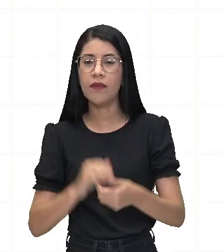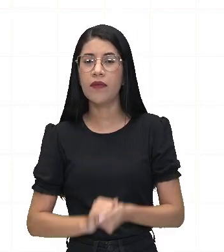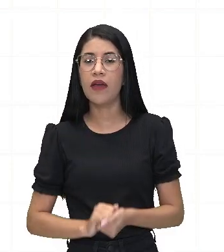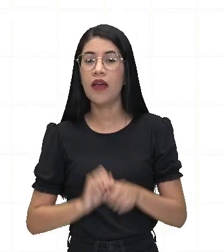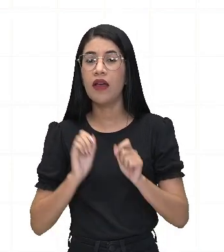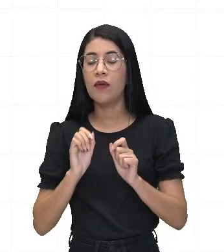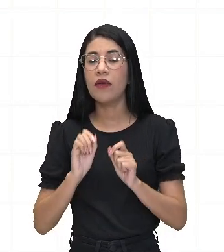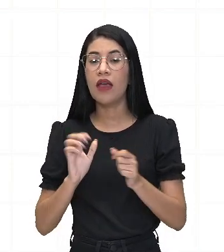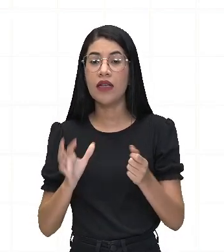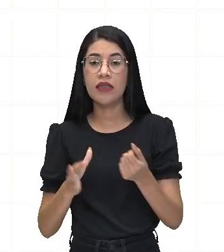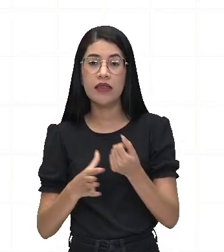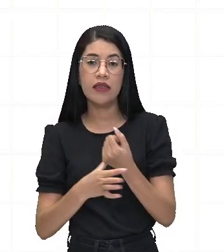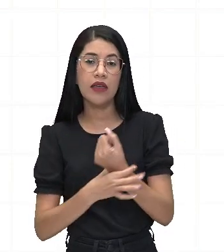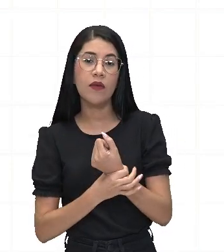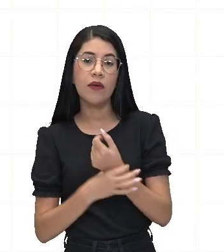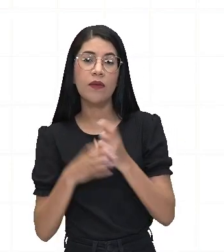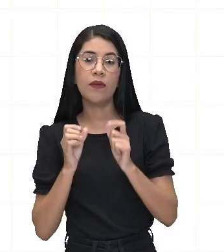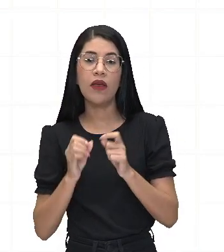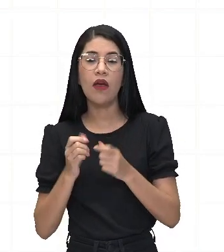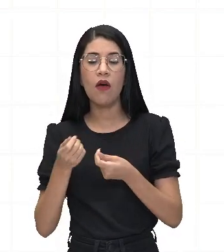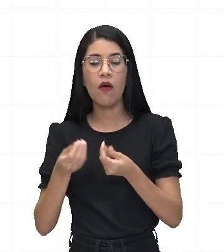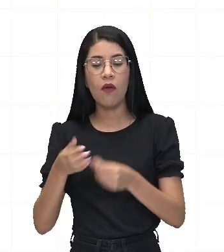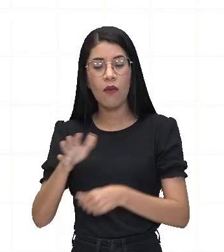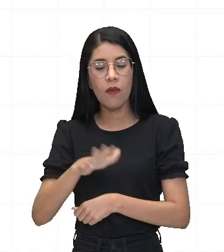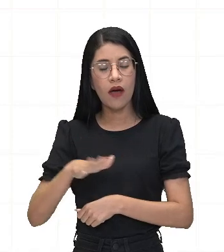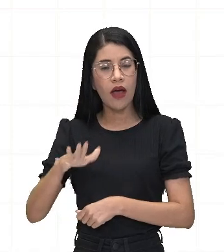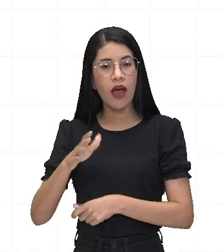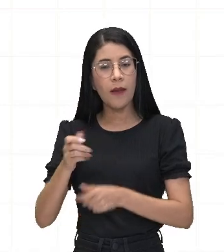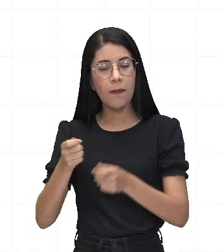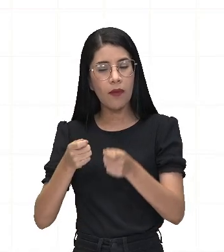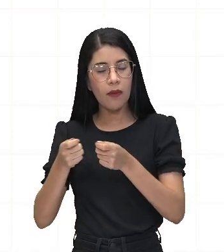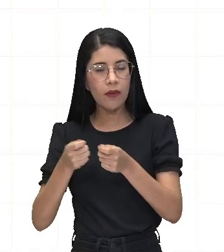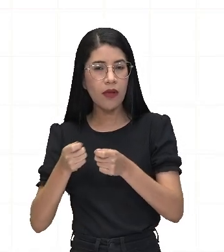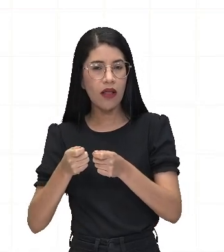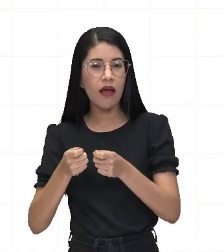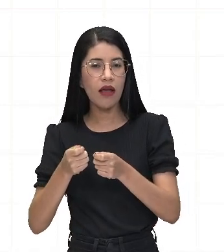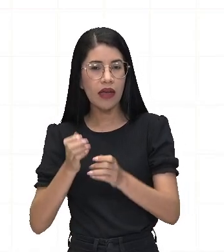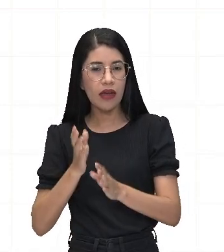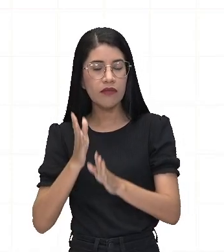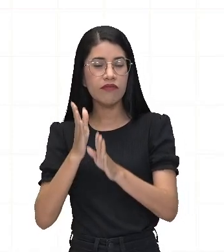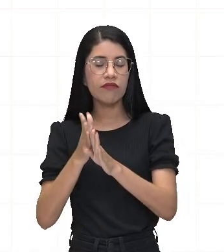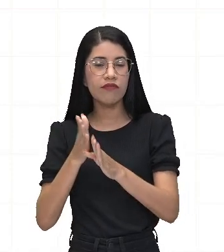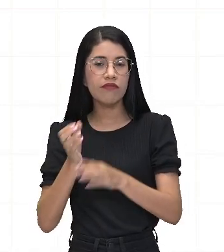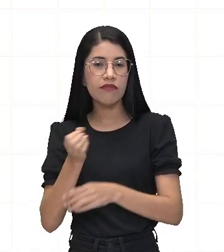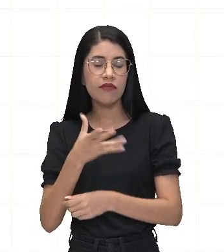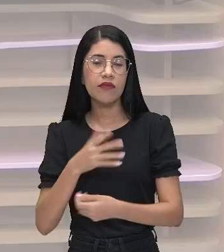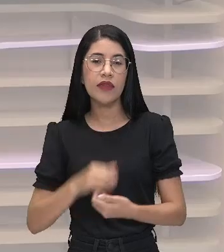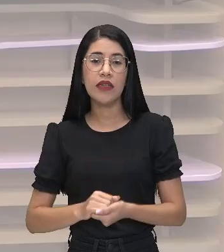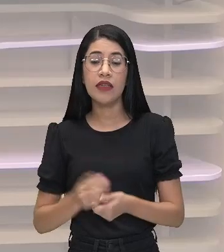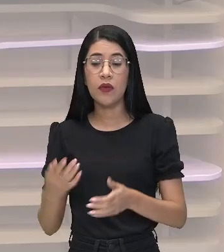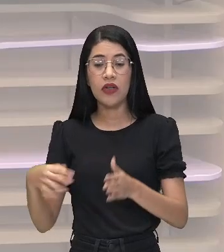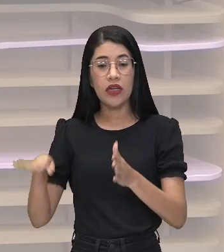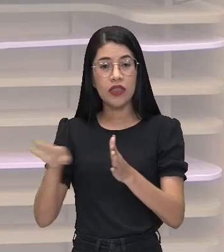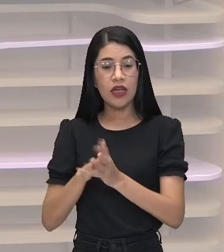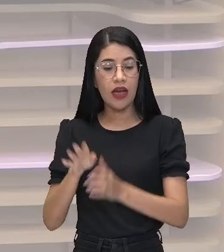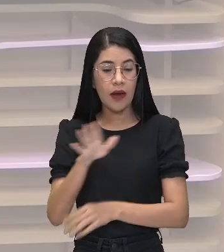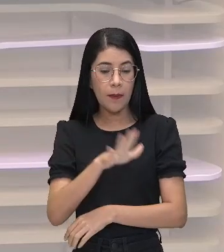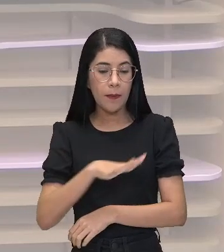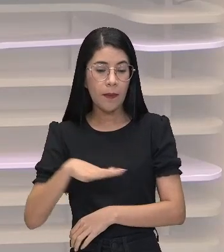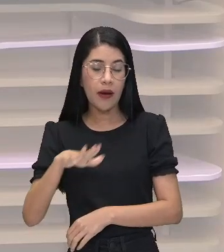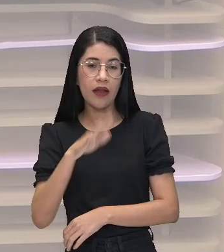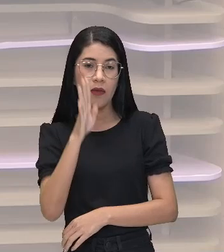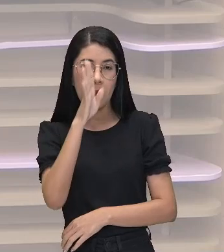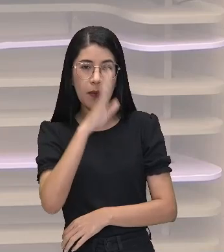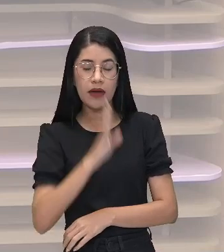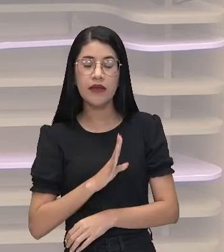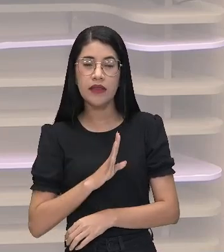assegurar o controle de terras recém-descobertas, Então eles chegaram, começaram ali a descobrir, para eles,